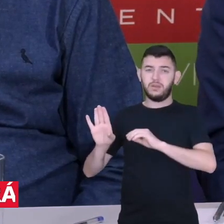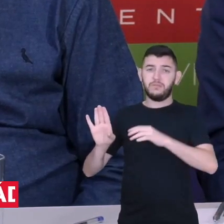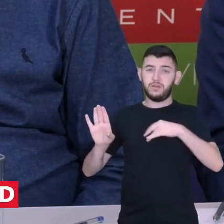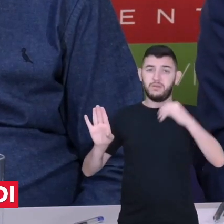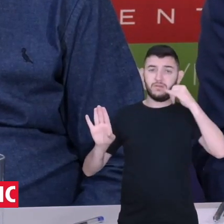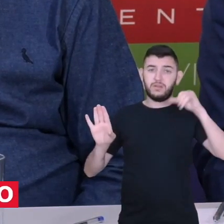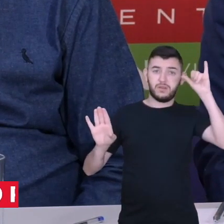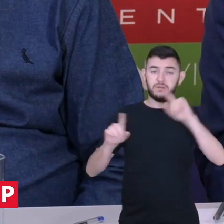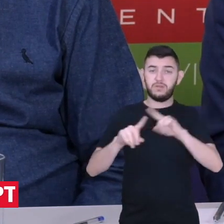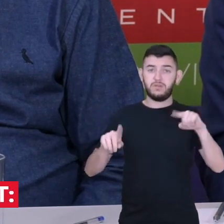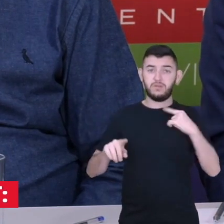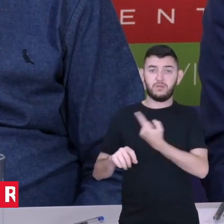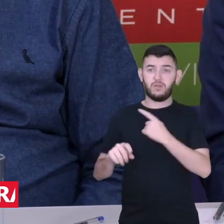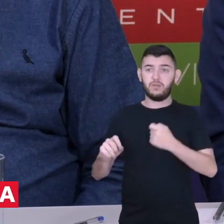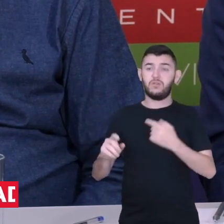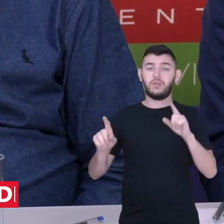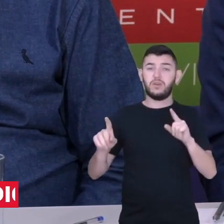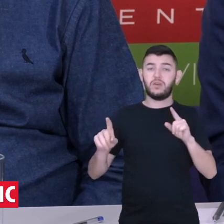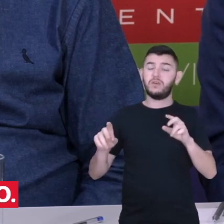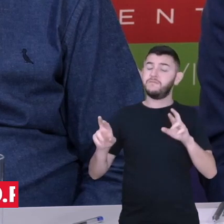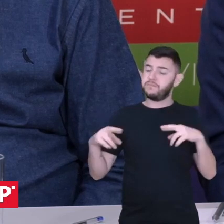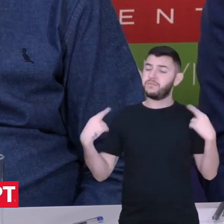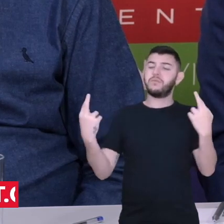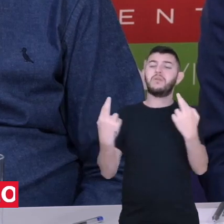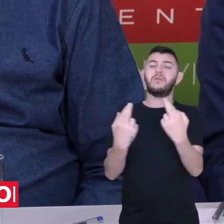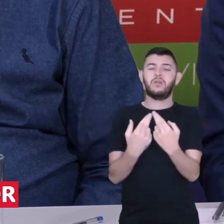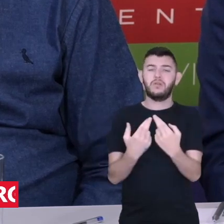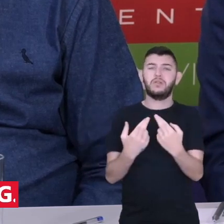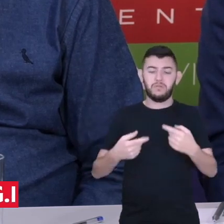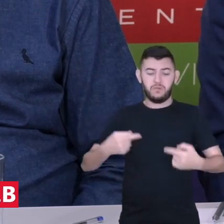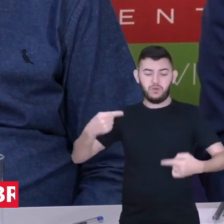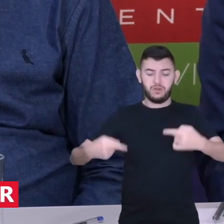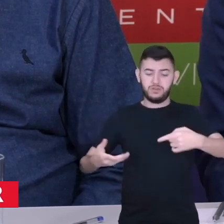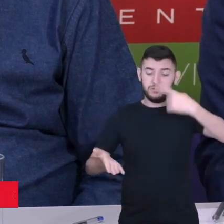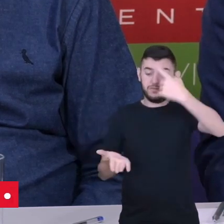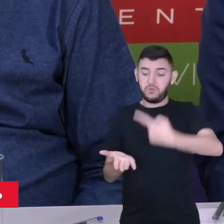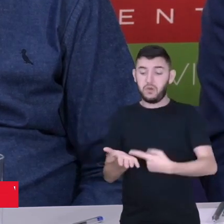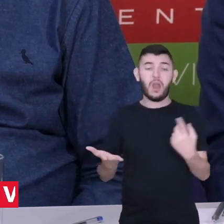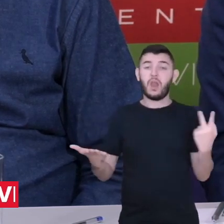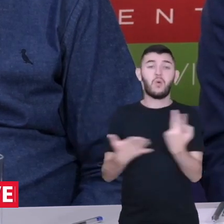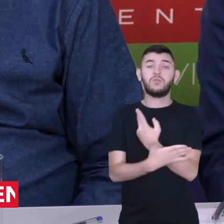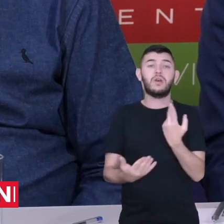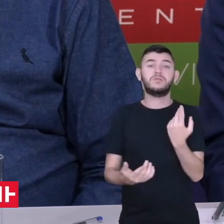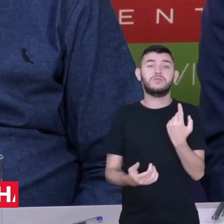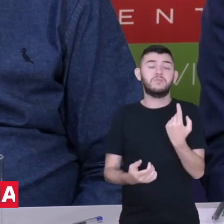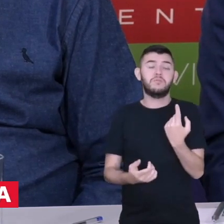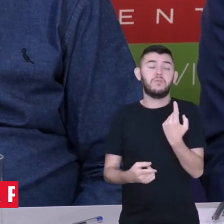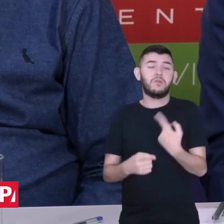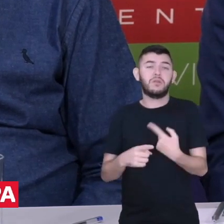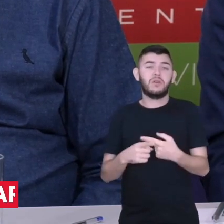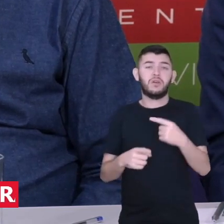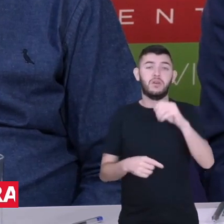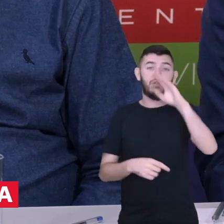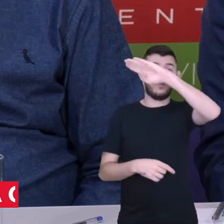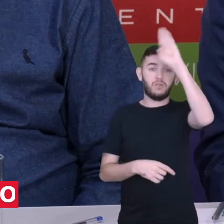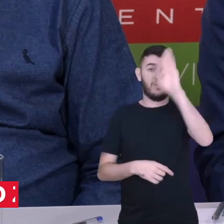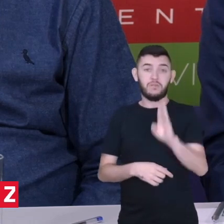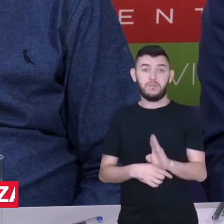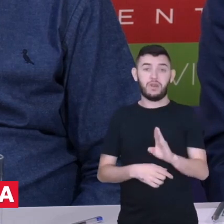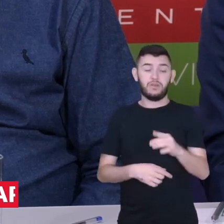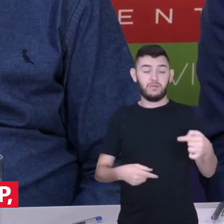até muito mais no governo do Lula e da Dilma, onde cresceu-se as igrejas